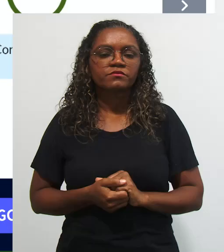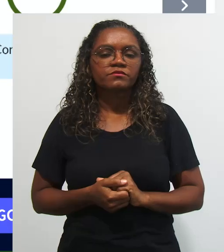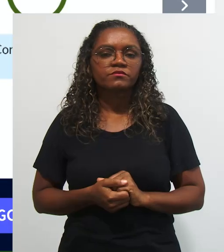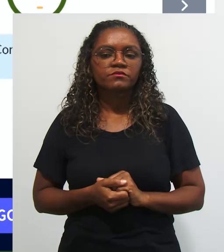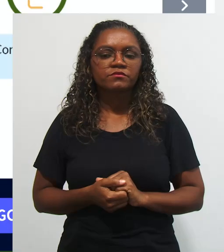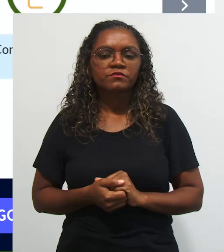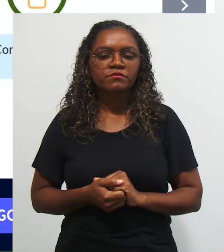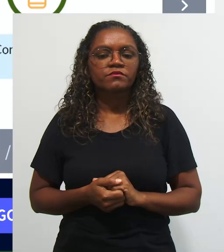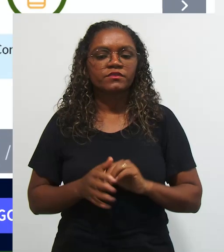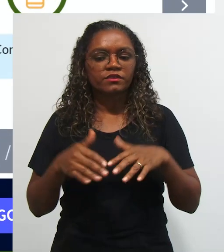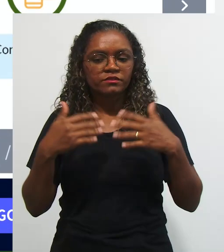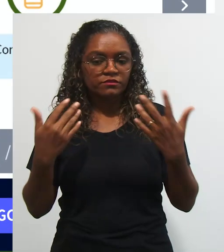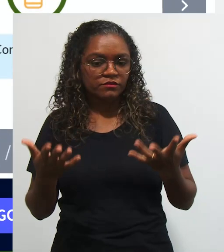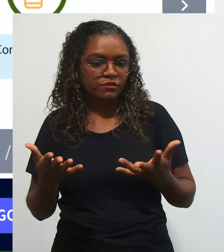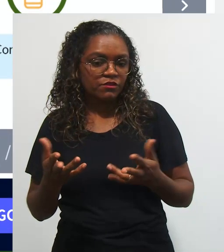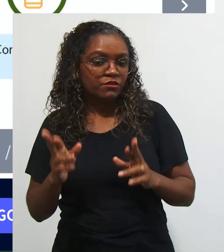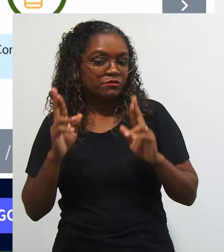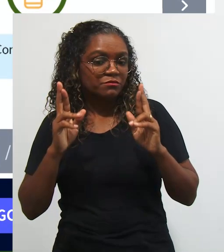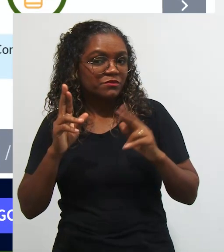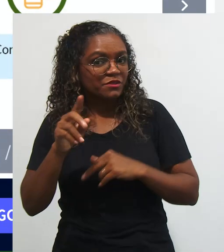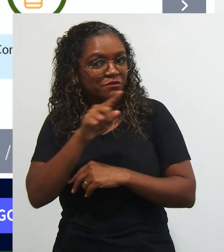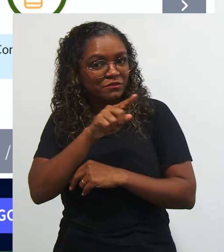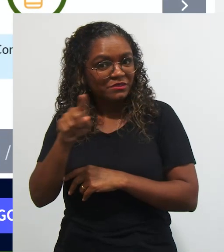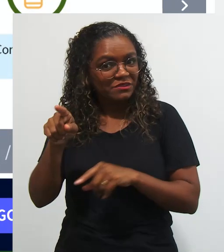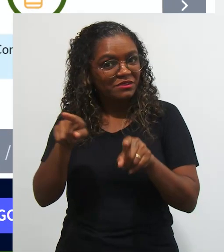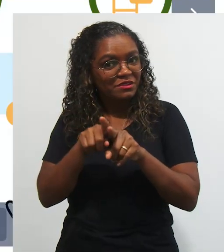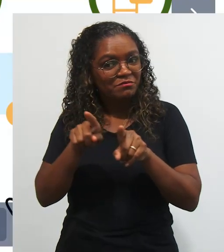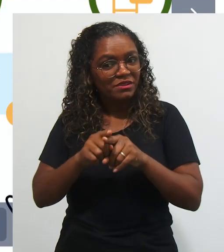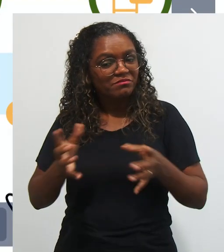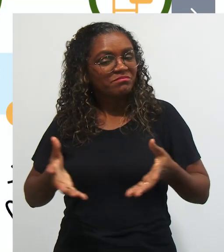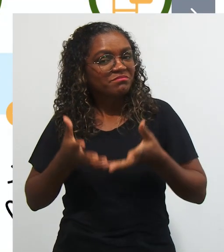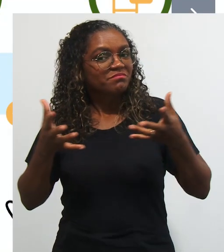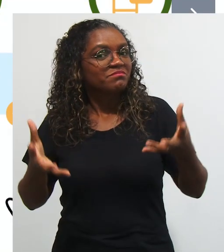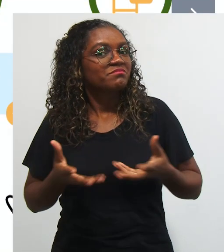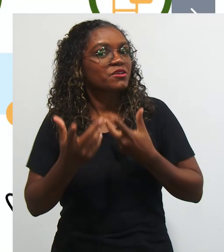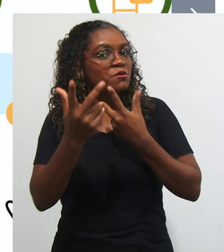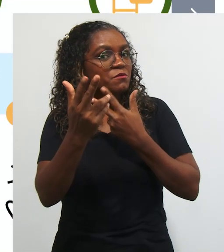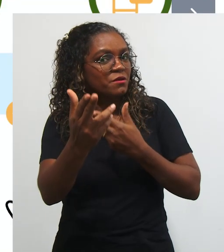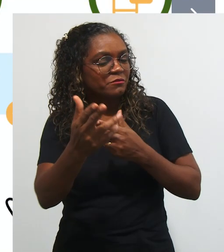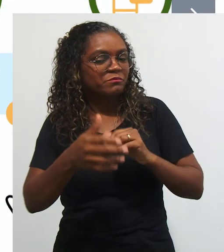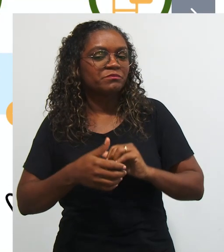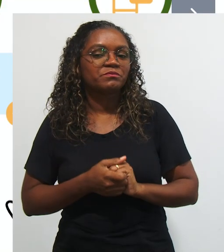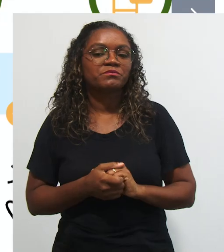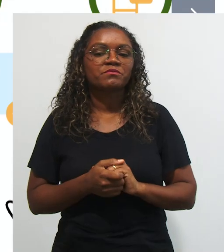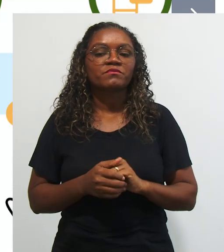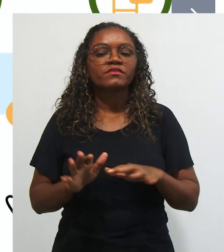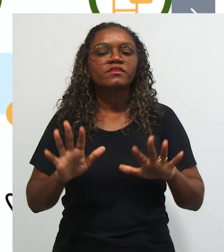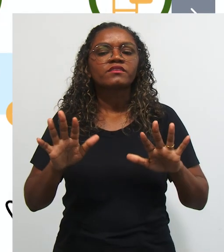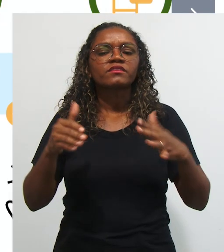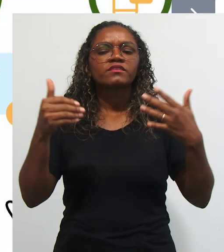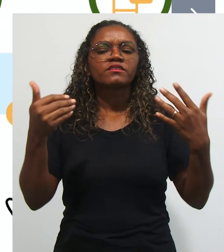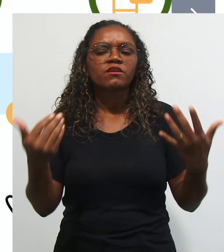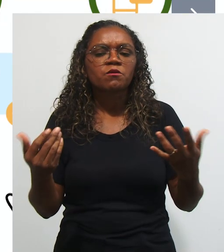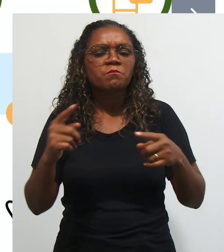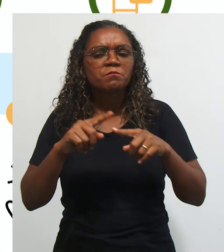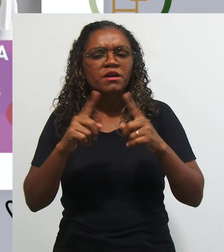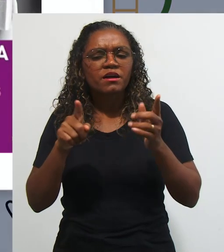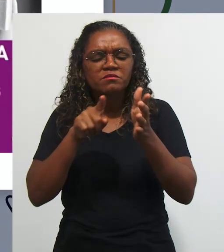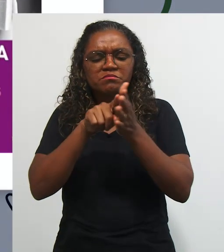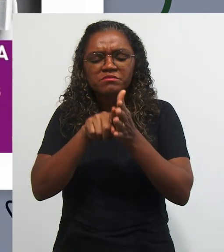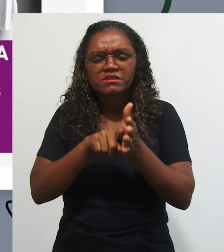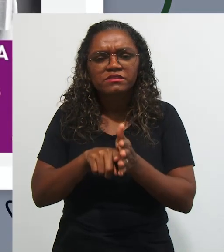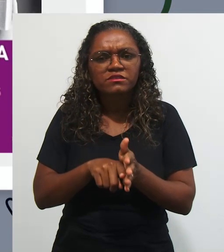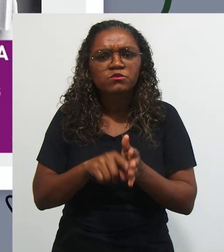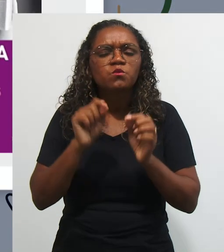coisas. Bom, espero que vocês estejam inspirados também. E, portanto, o que é essa